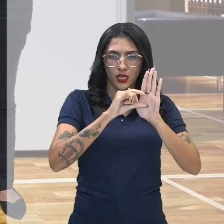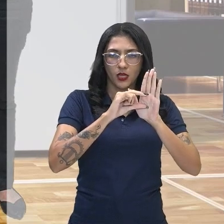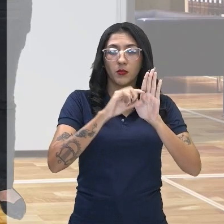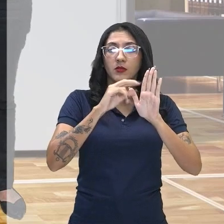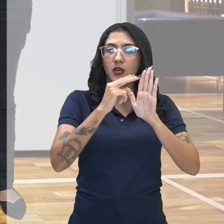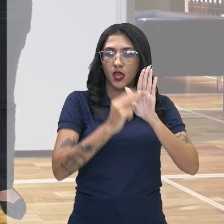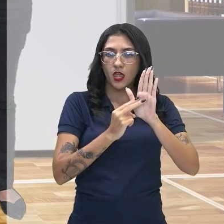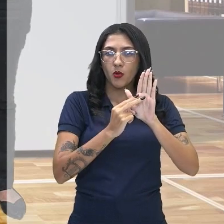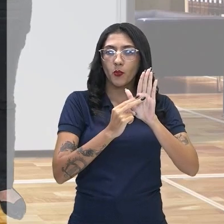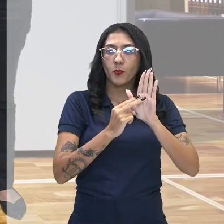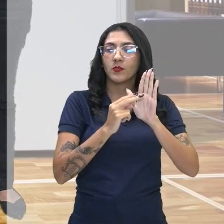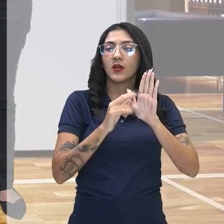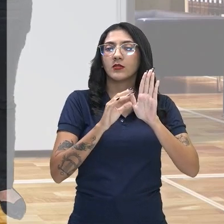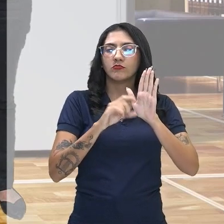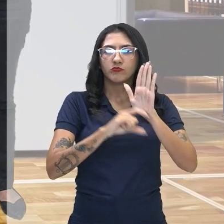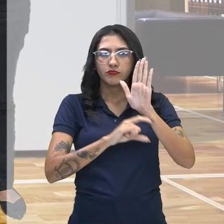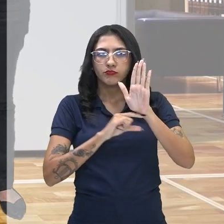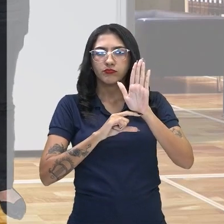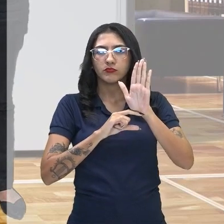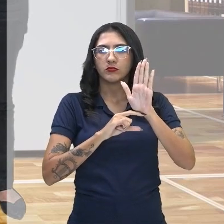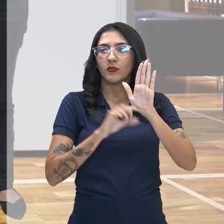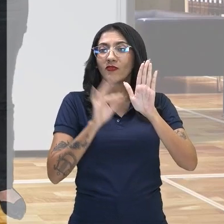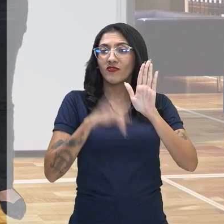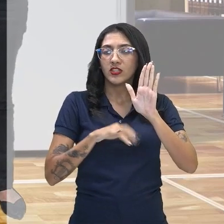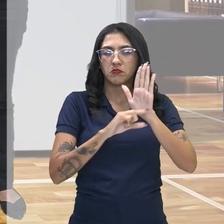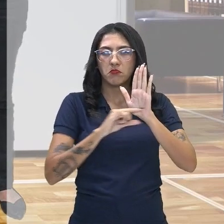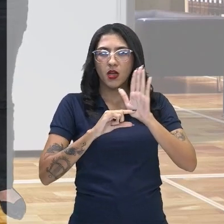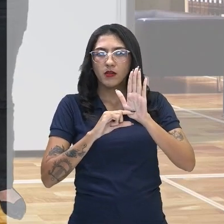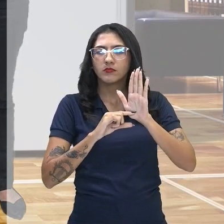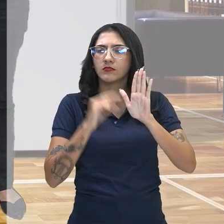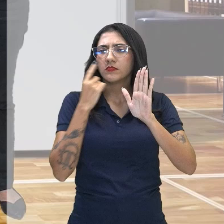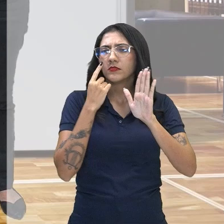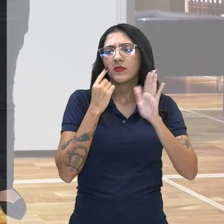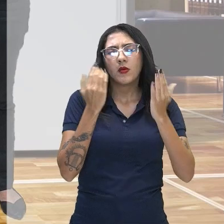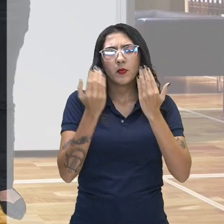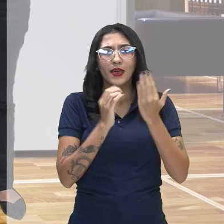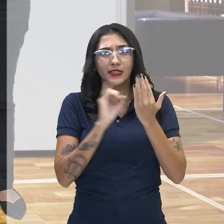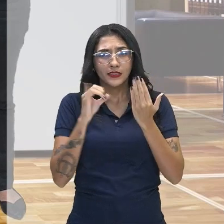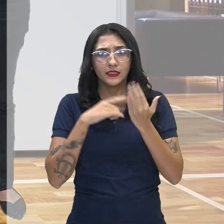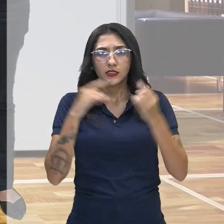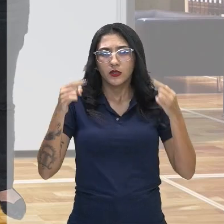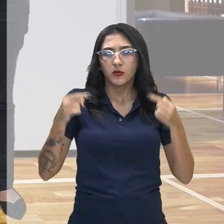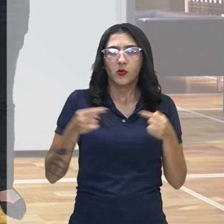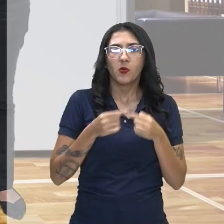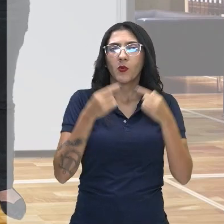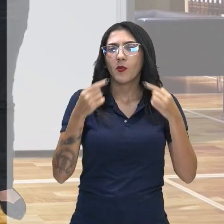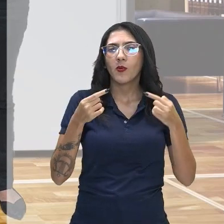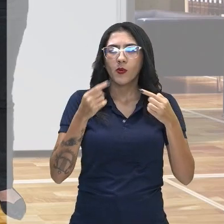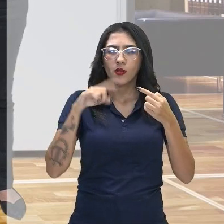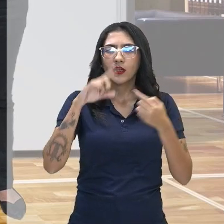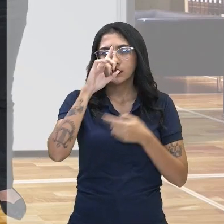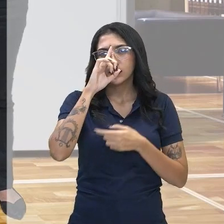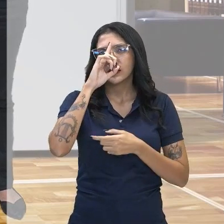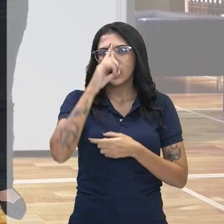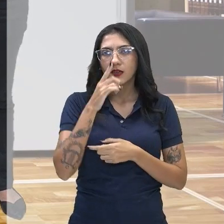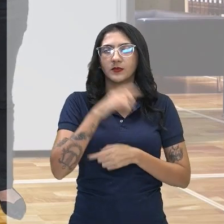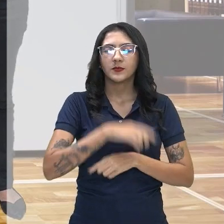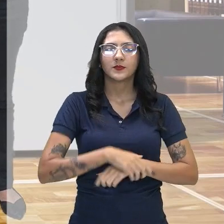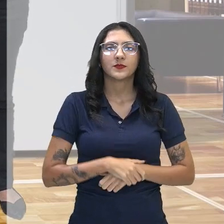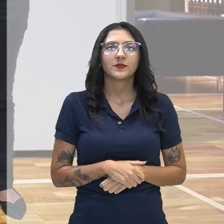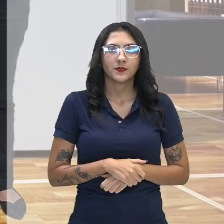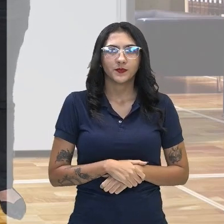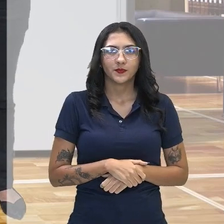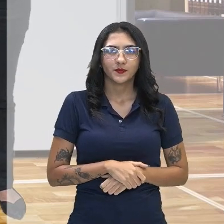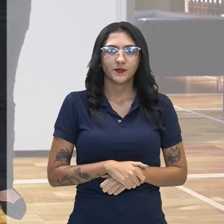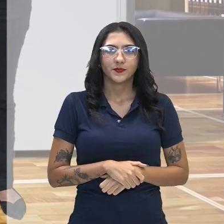último também, para confirmar se é essa ideia que você está seguindo, se essa lógica, né, se confirma,